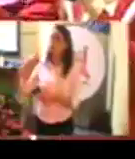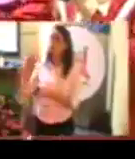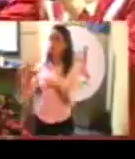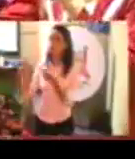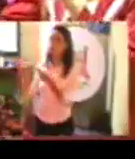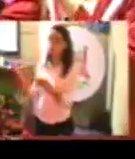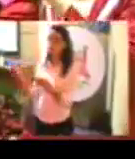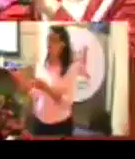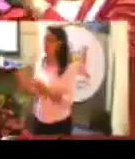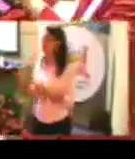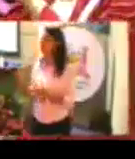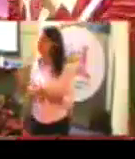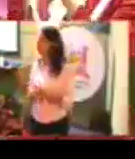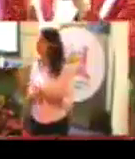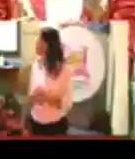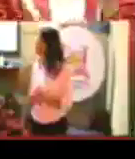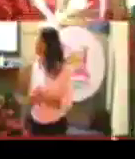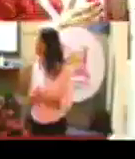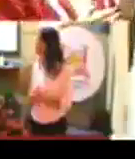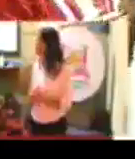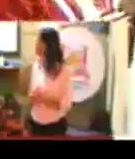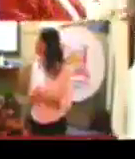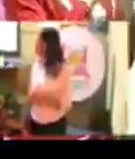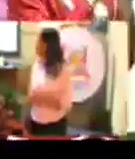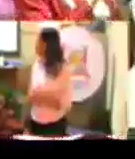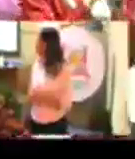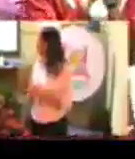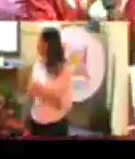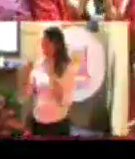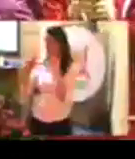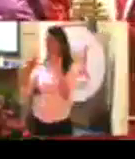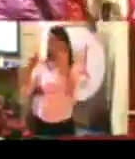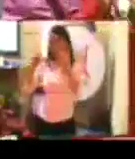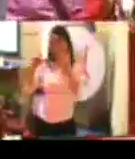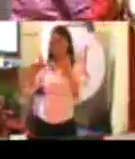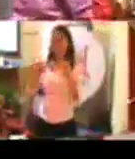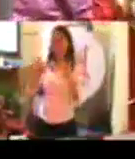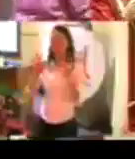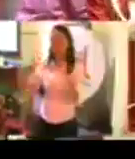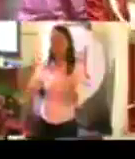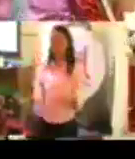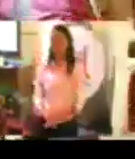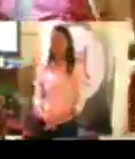presente. Para a gente fazer um registro, professor Flória.